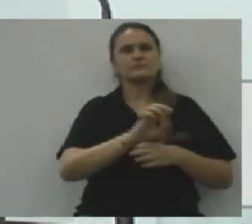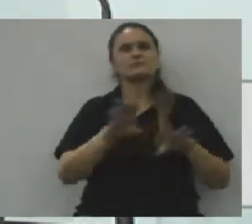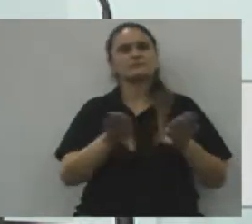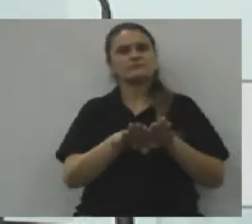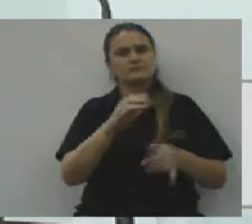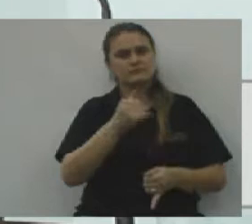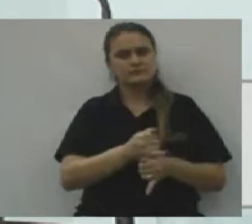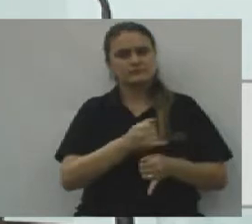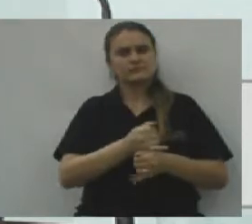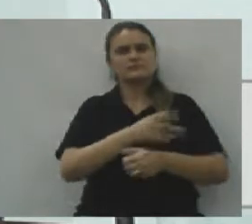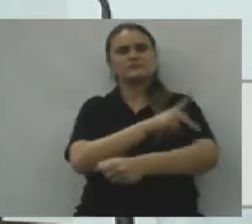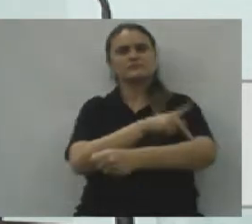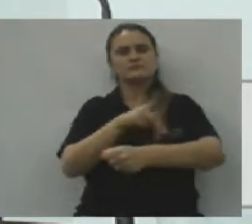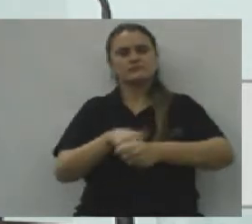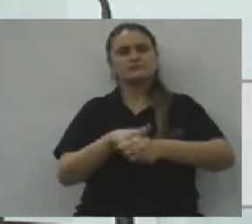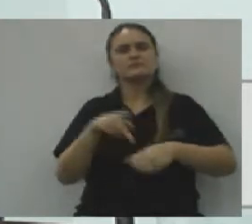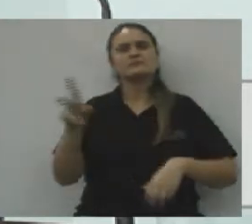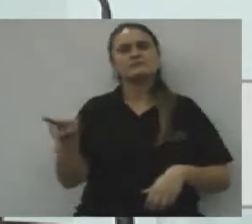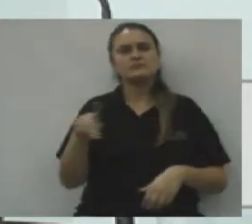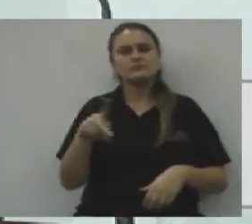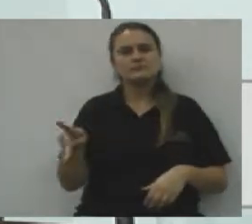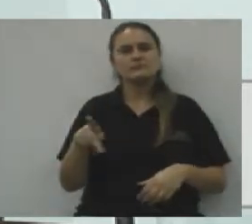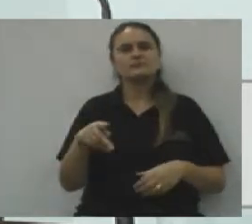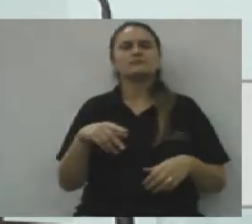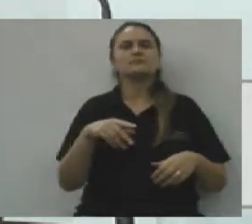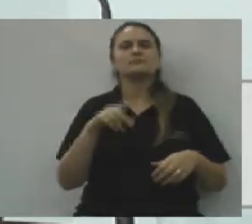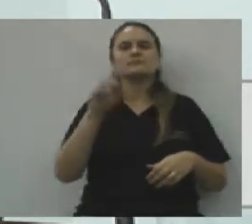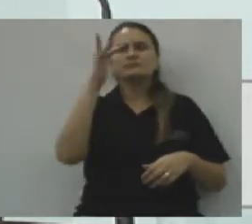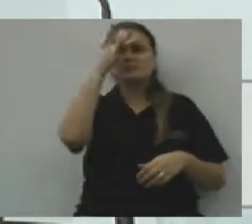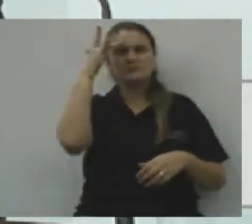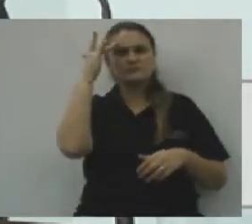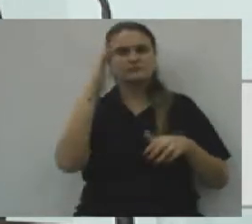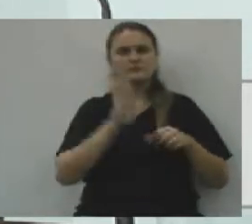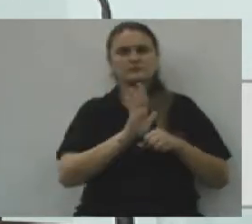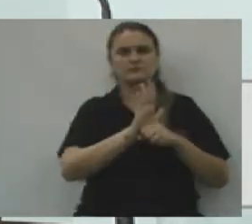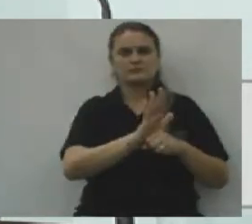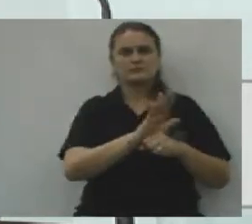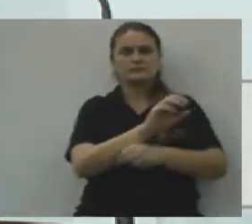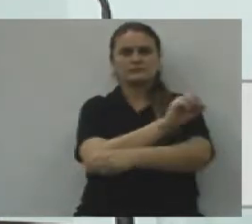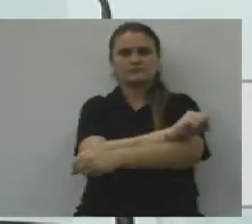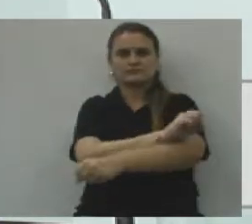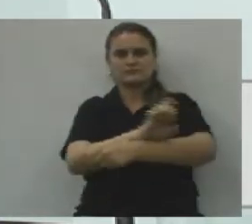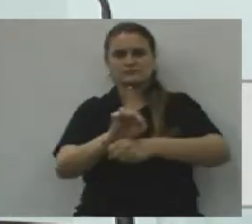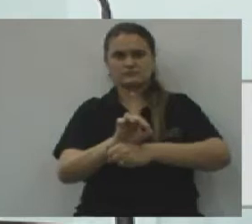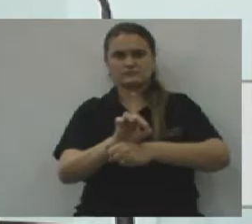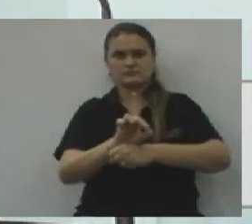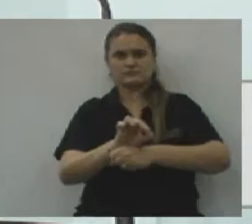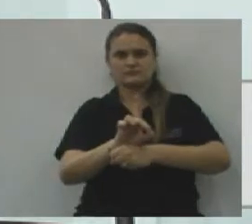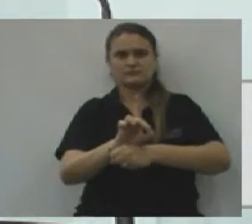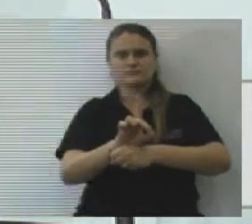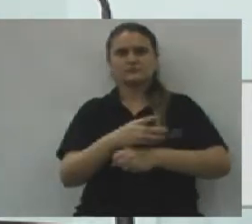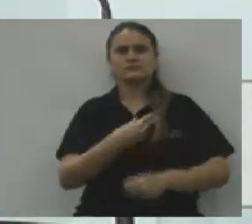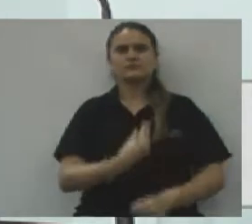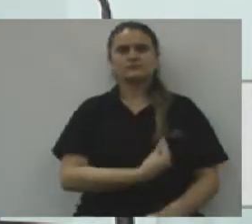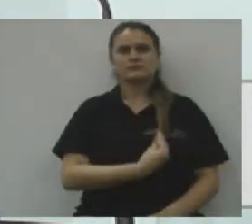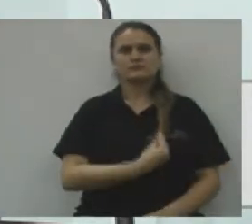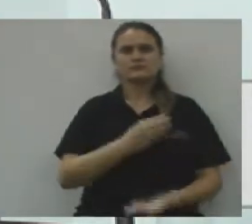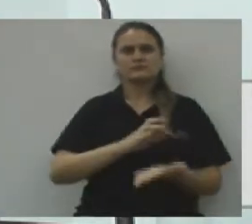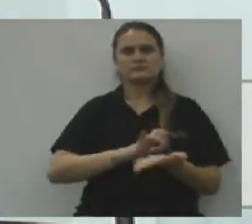diretores, pedagogos, professores, colaboradores da Secretaria Municipal de Educação, a presença